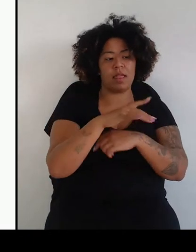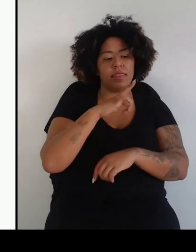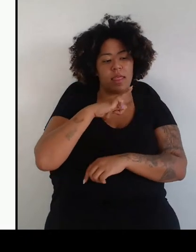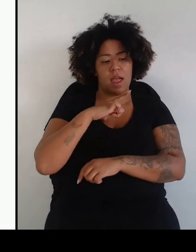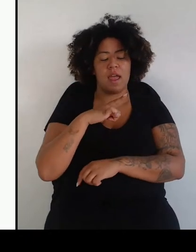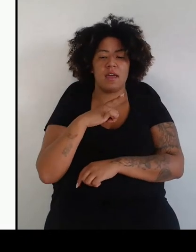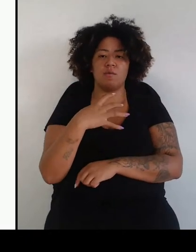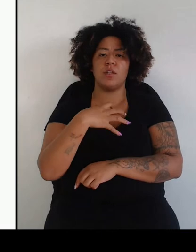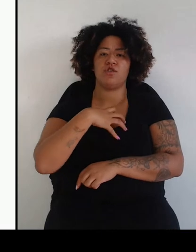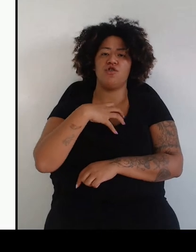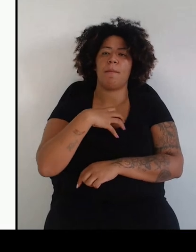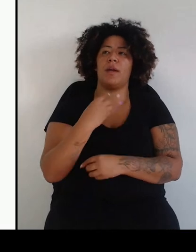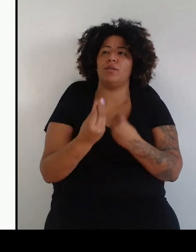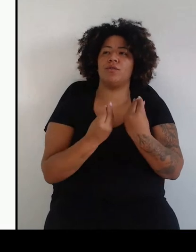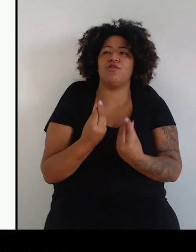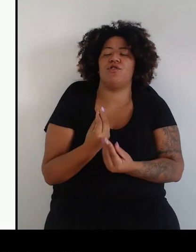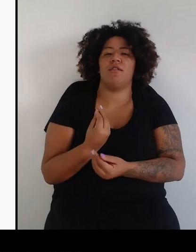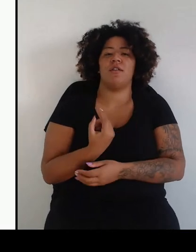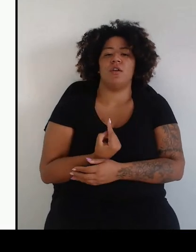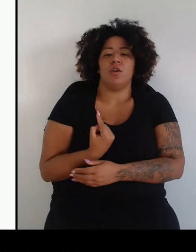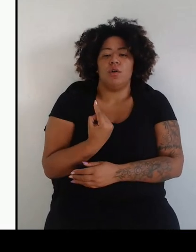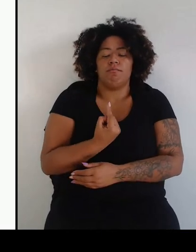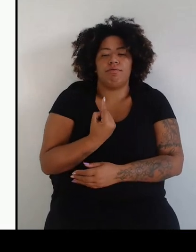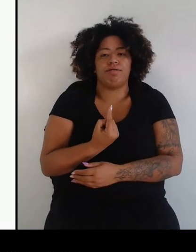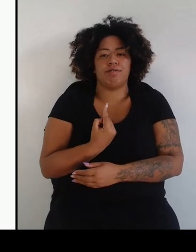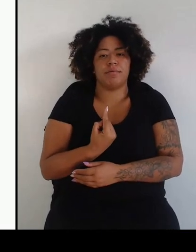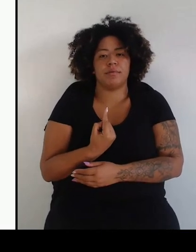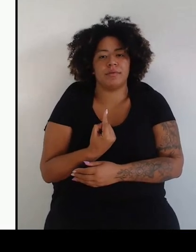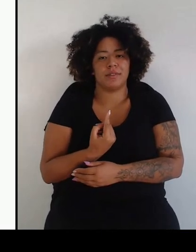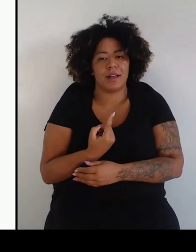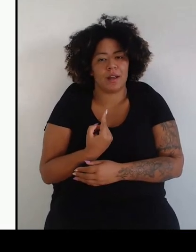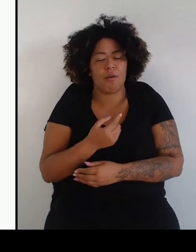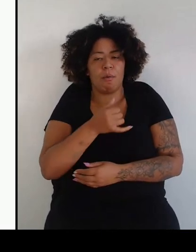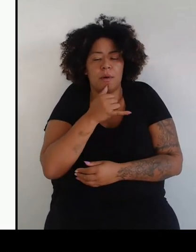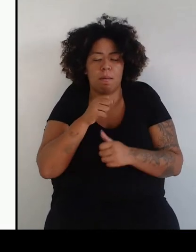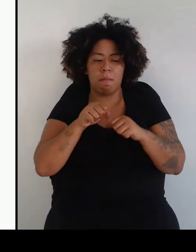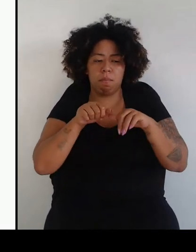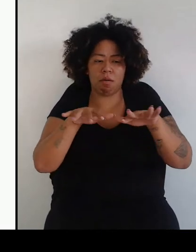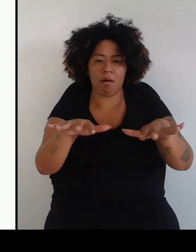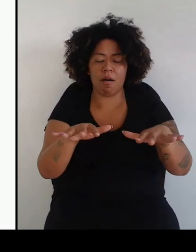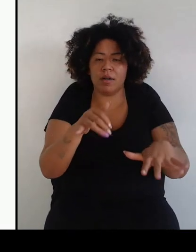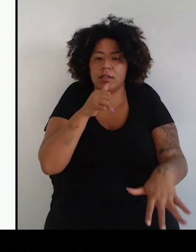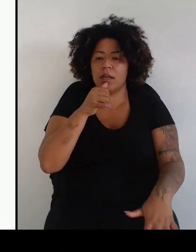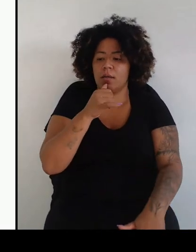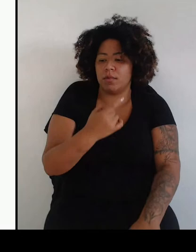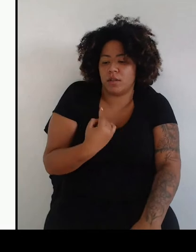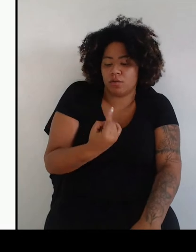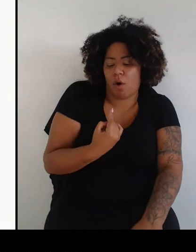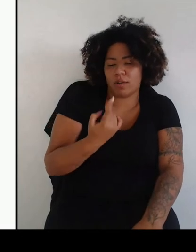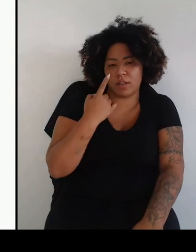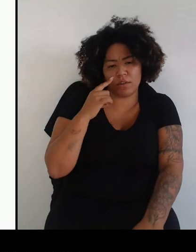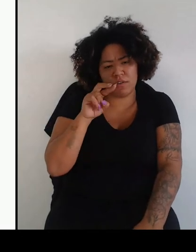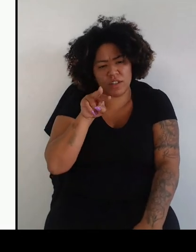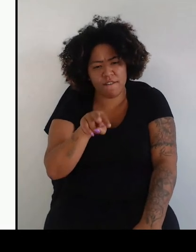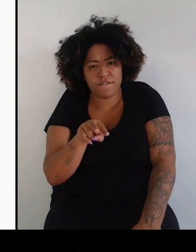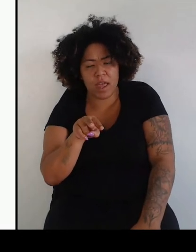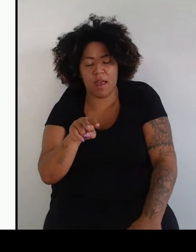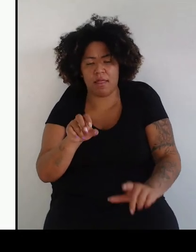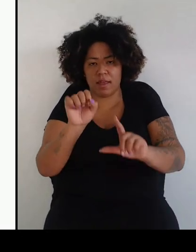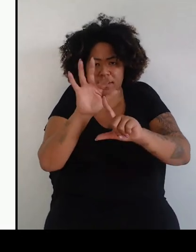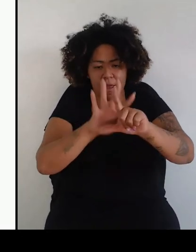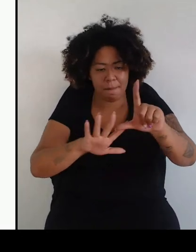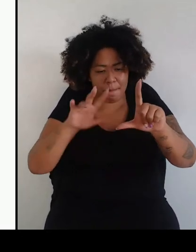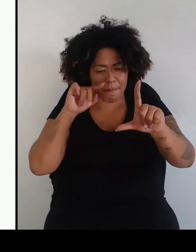isolamento nesses trabalhos que simplifica por exemplo no isolamento da figura aqui nesse vazio